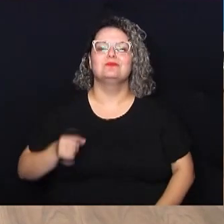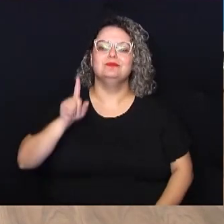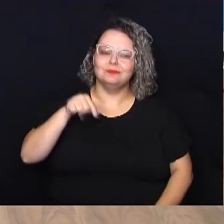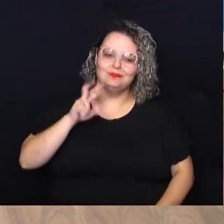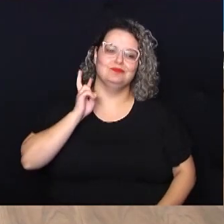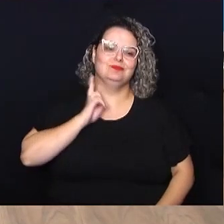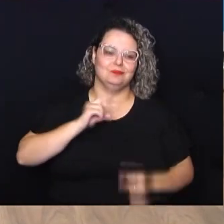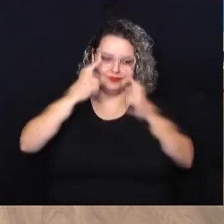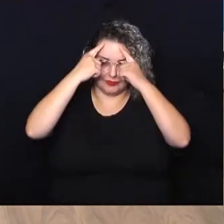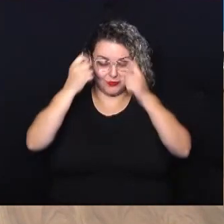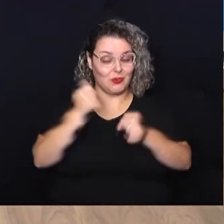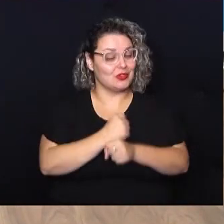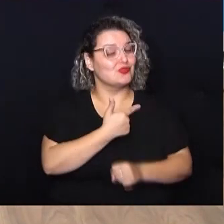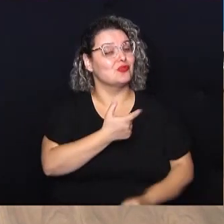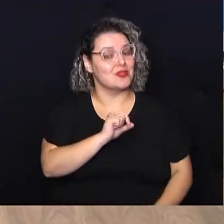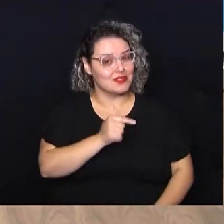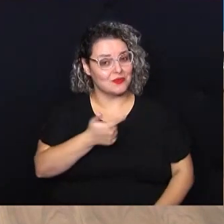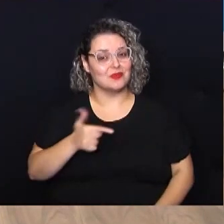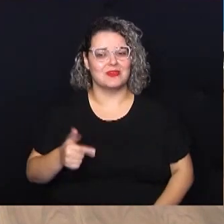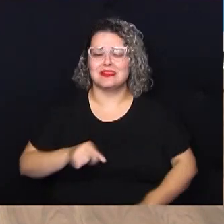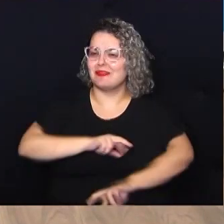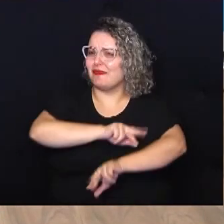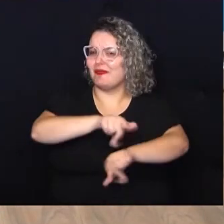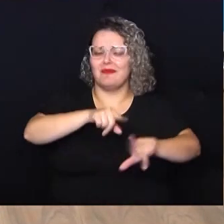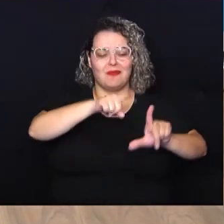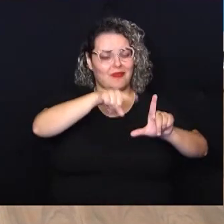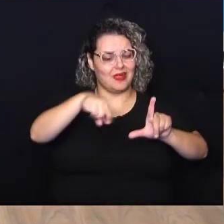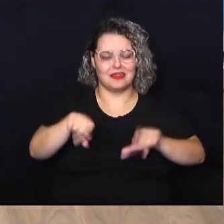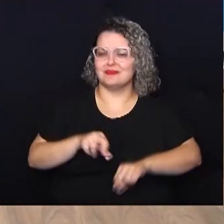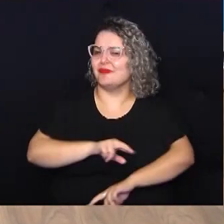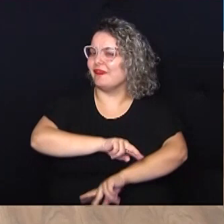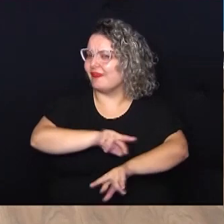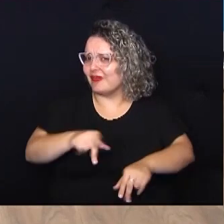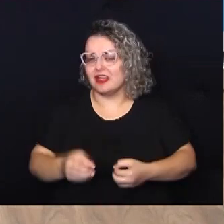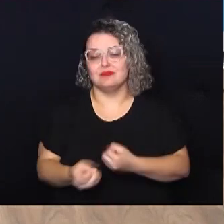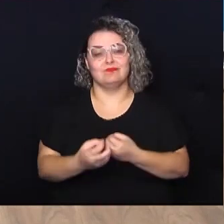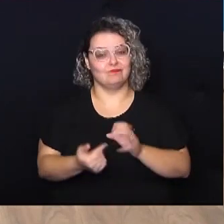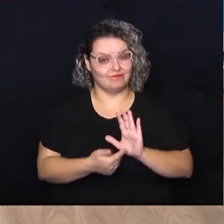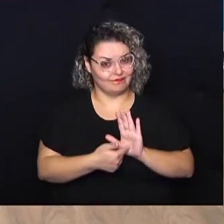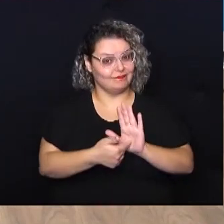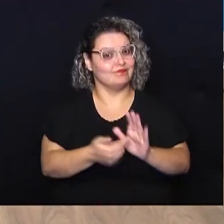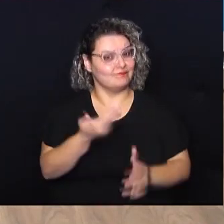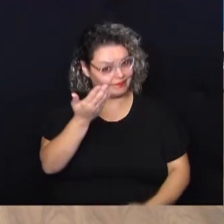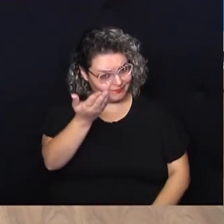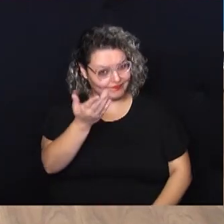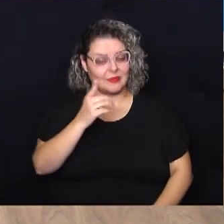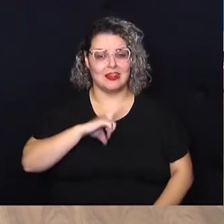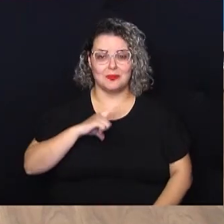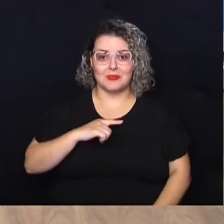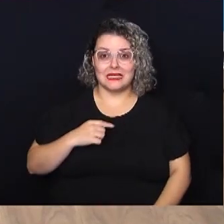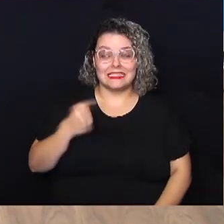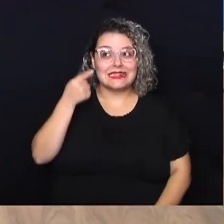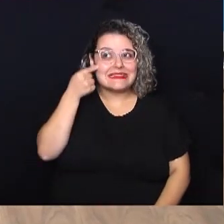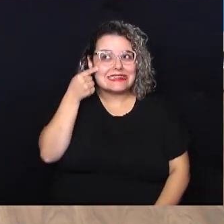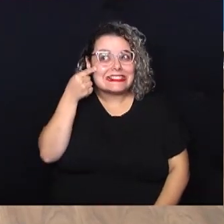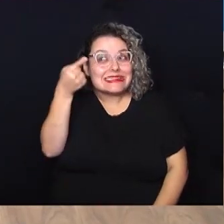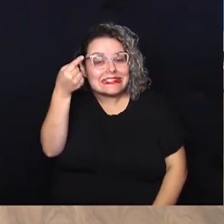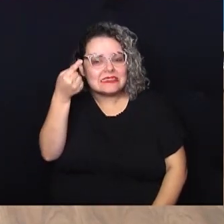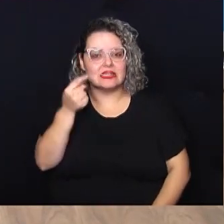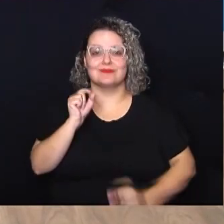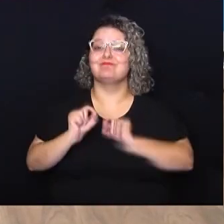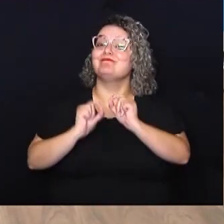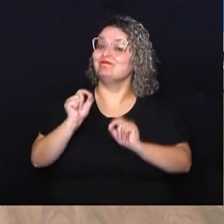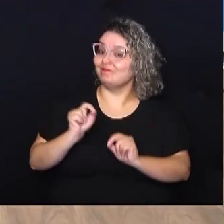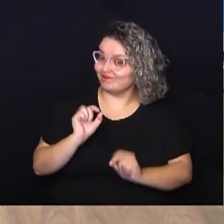2022. Então são muitas estatísticas, muitos dados que nós estamos trazendo aqui para você ter essa dimensão da